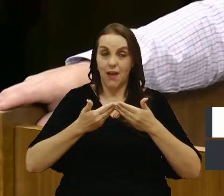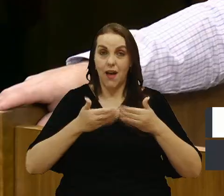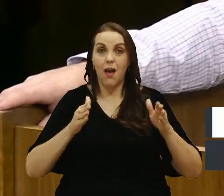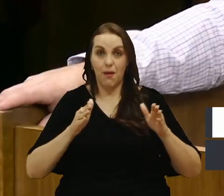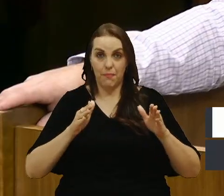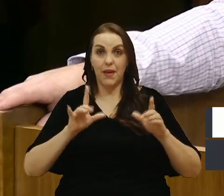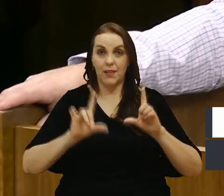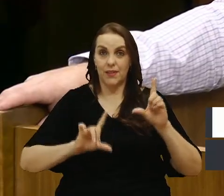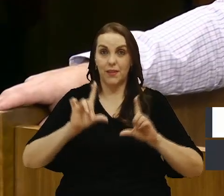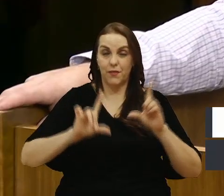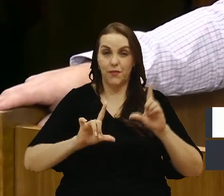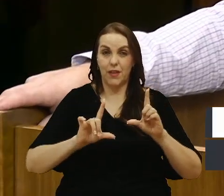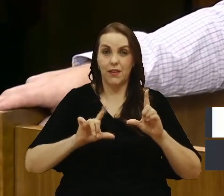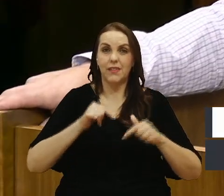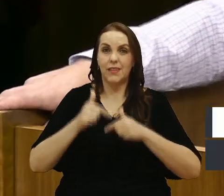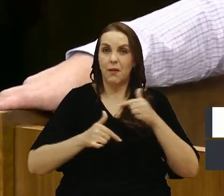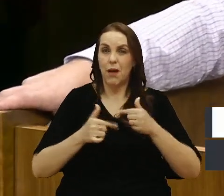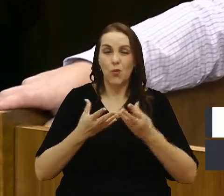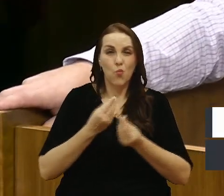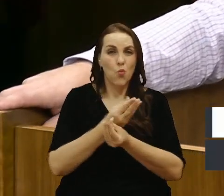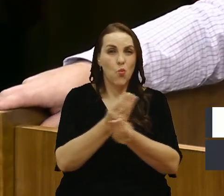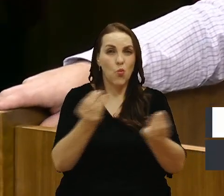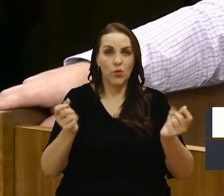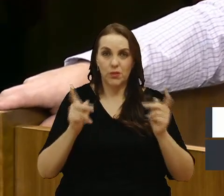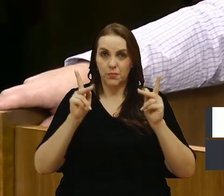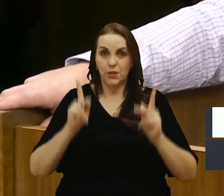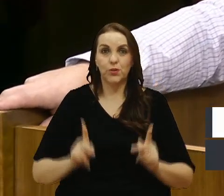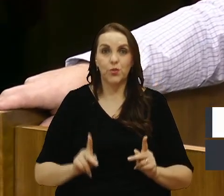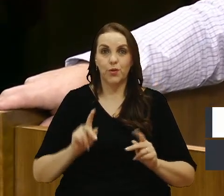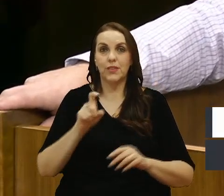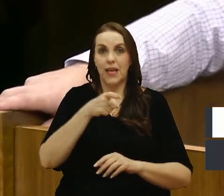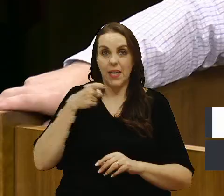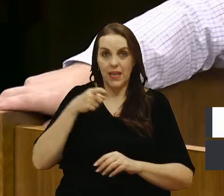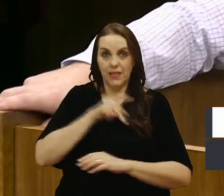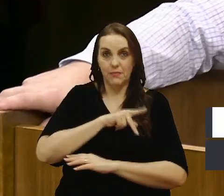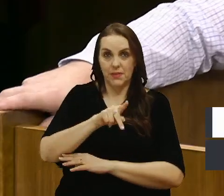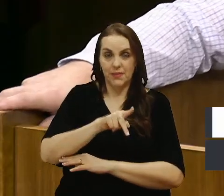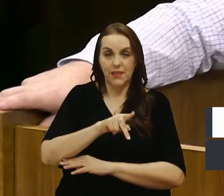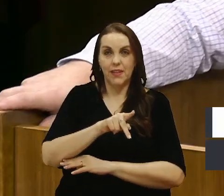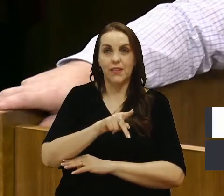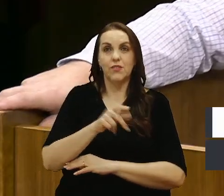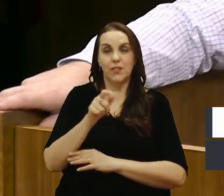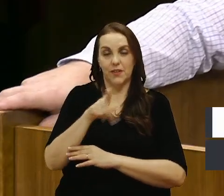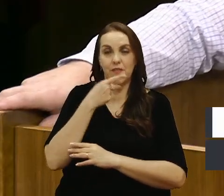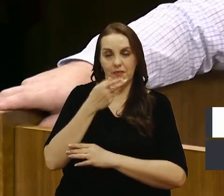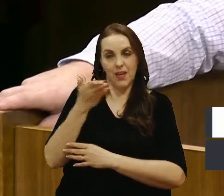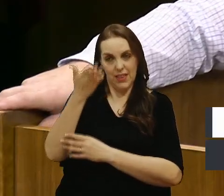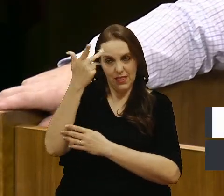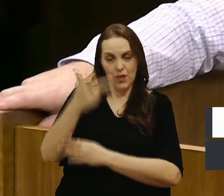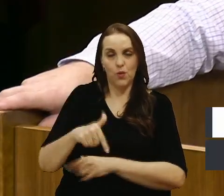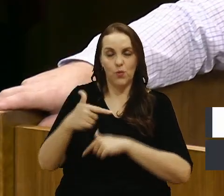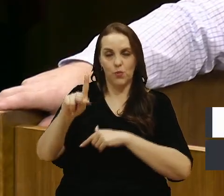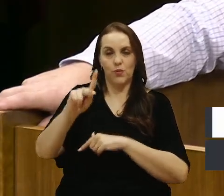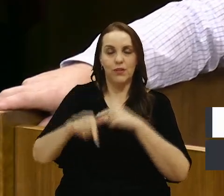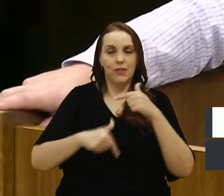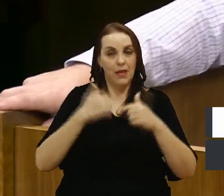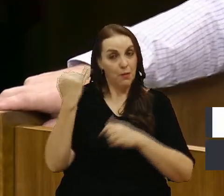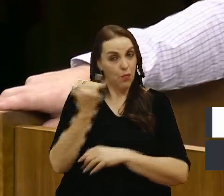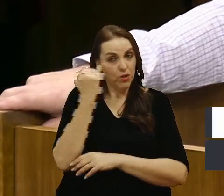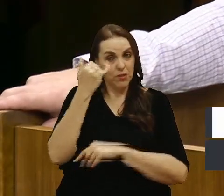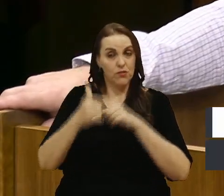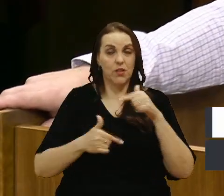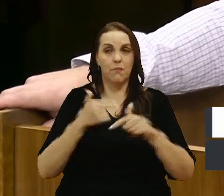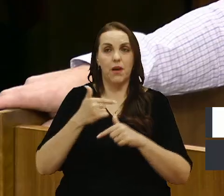aí, trabalho de muitas mãos, muitos ex-presidentes, mas quero destacar o seu trabalho, o presidente Lucas Carinhato, que conseguiu o